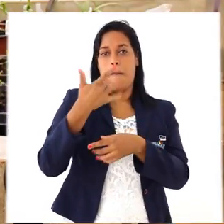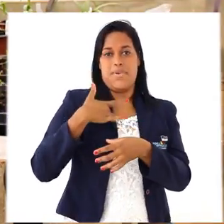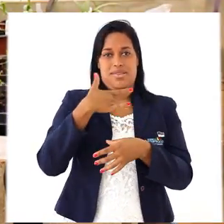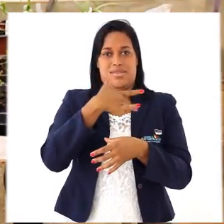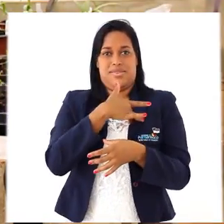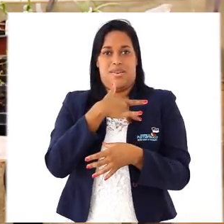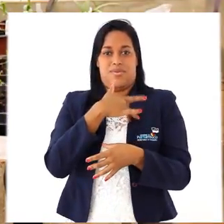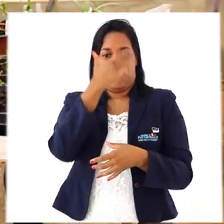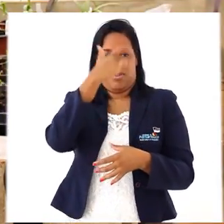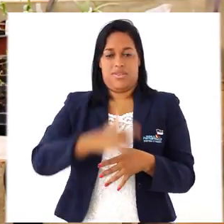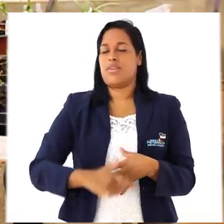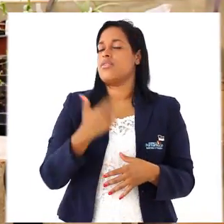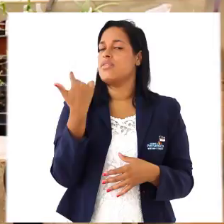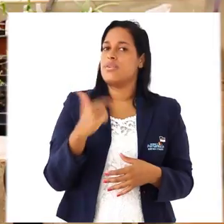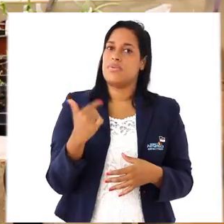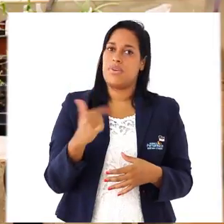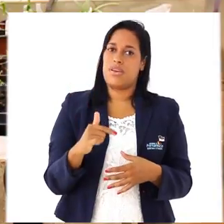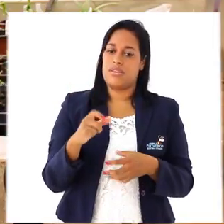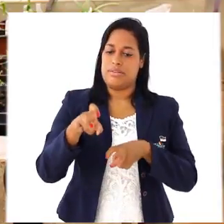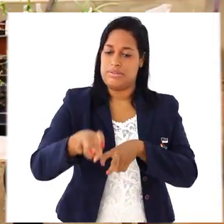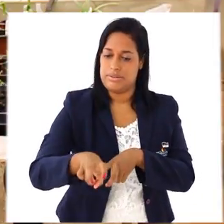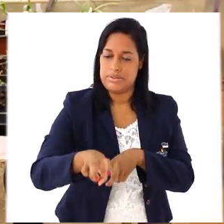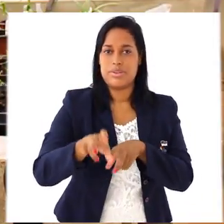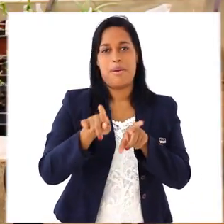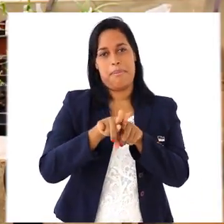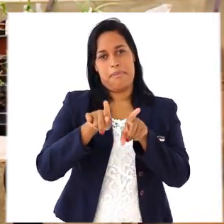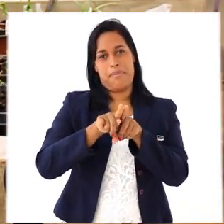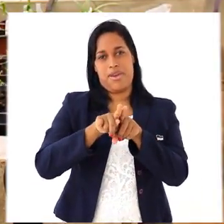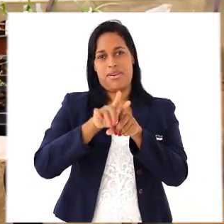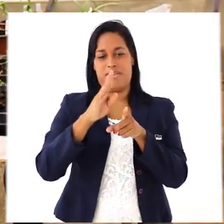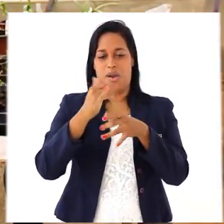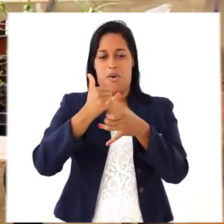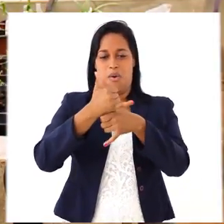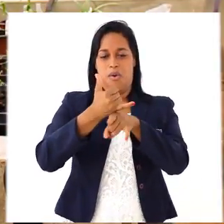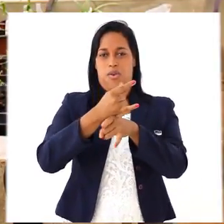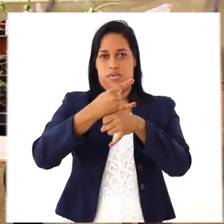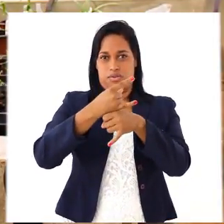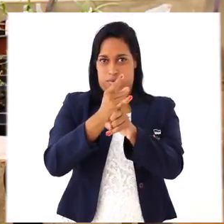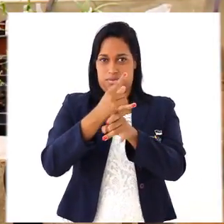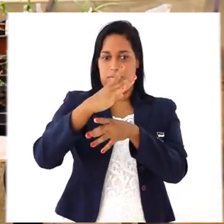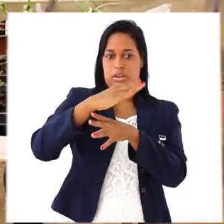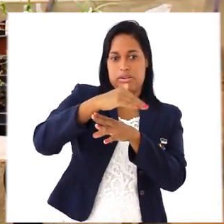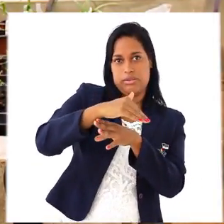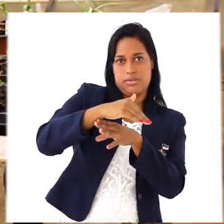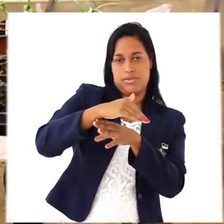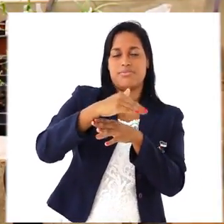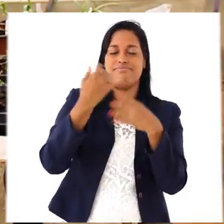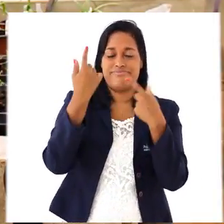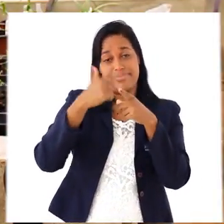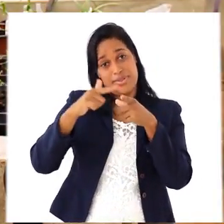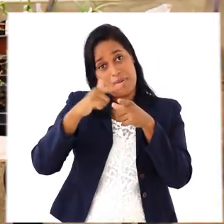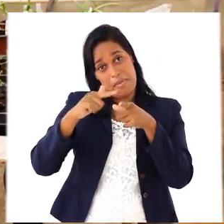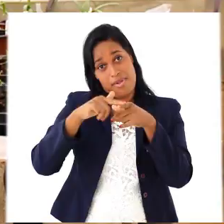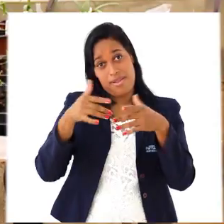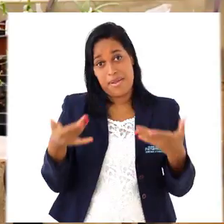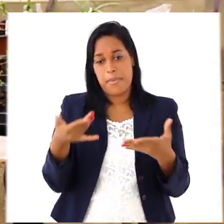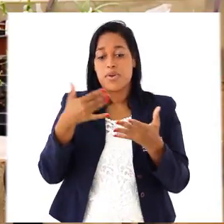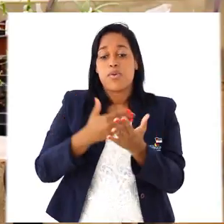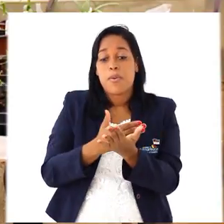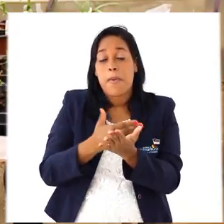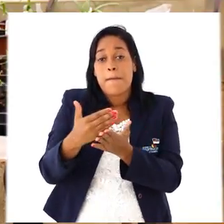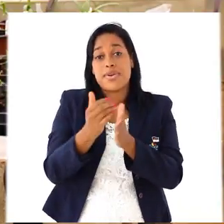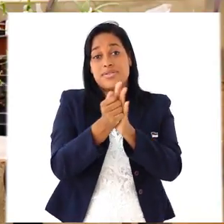você não tem uma postura. E aí muitas vezes desses trabalhadores, a gente vai ver ao longo da competência, iniciam suas atividades desde